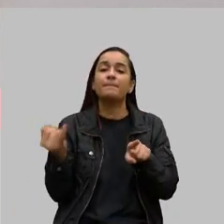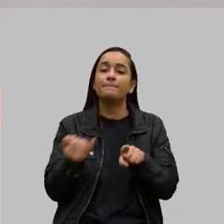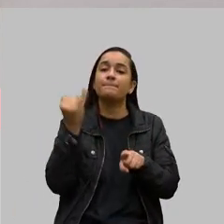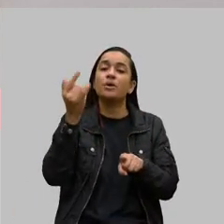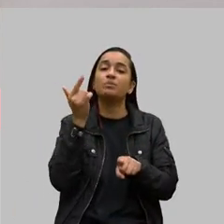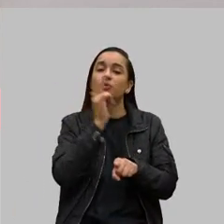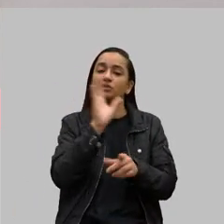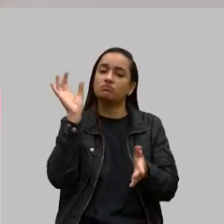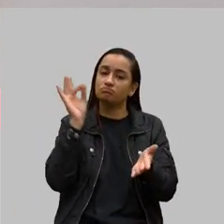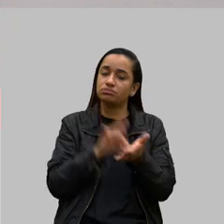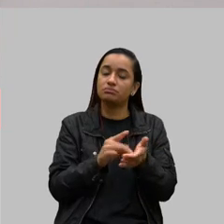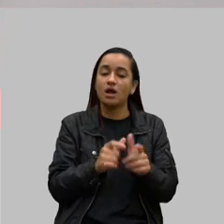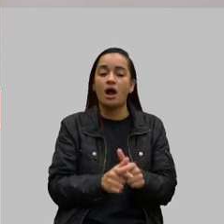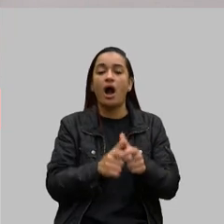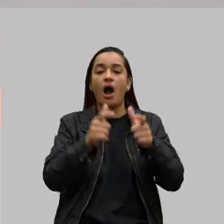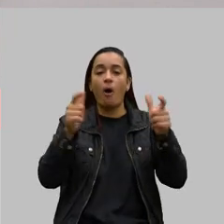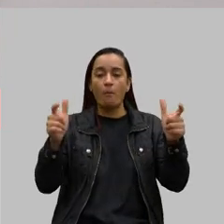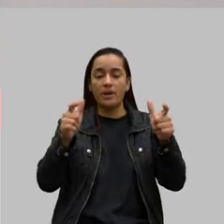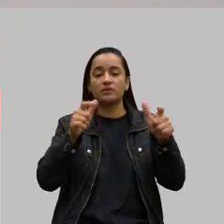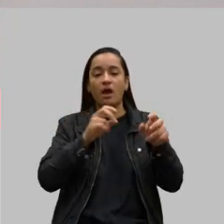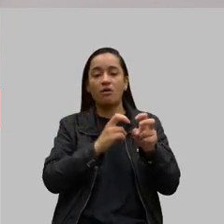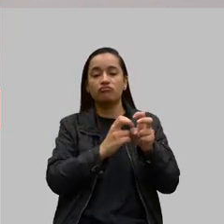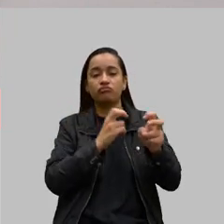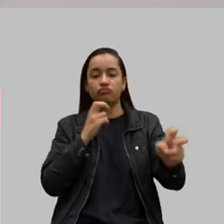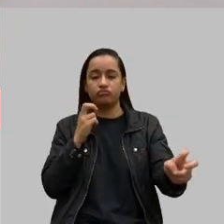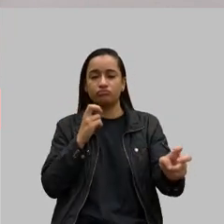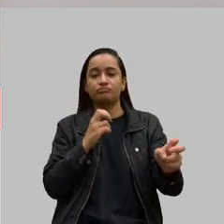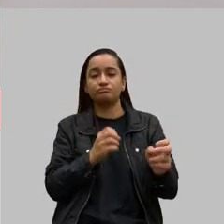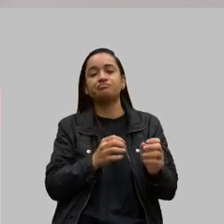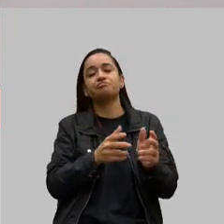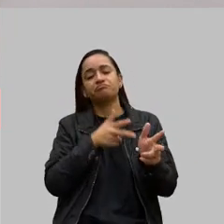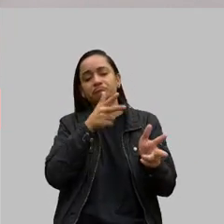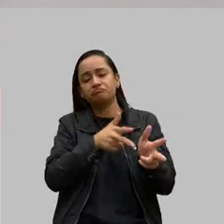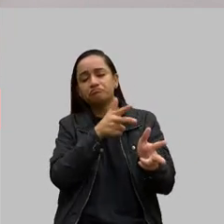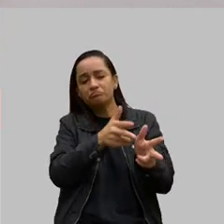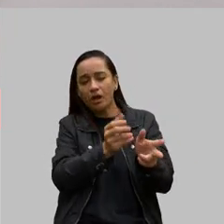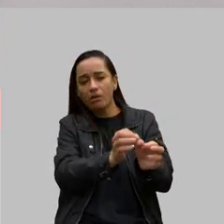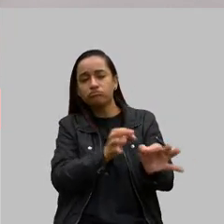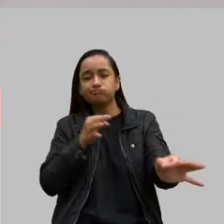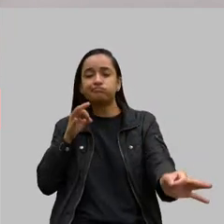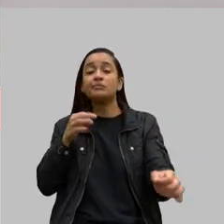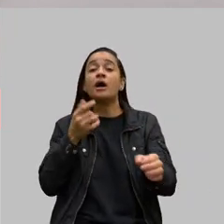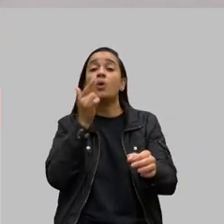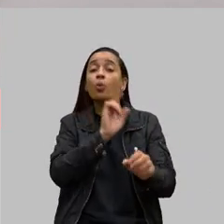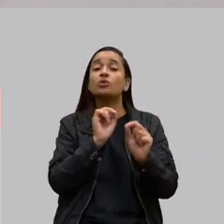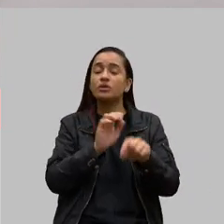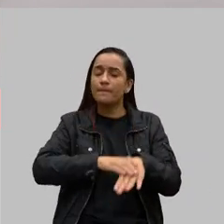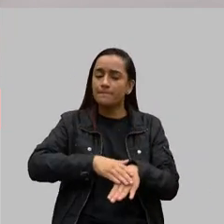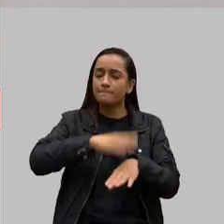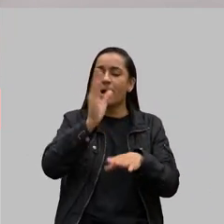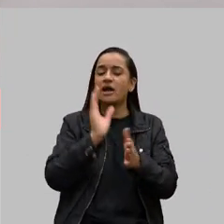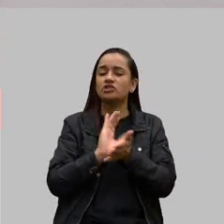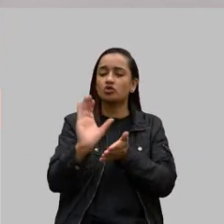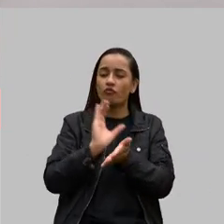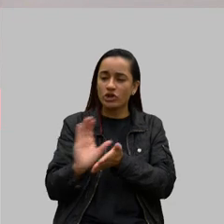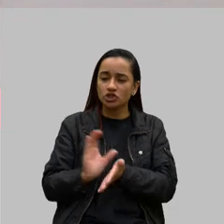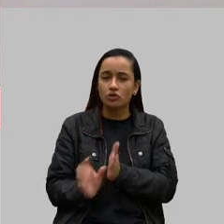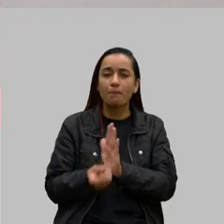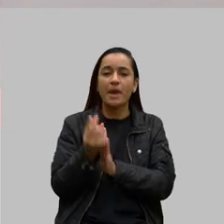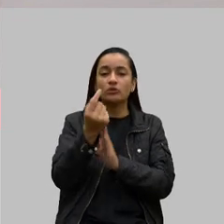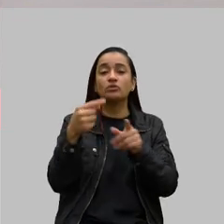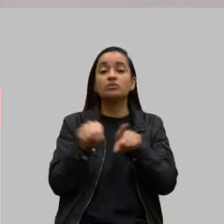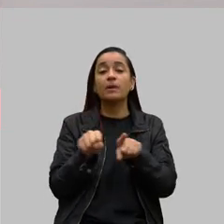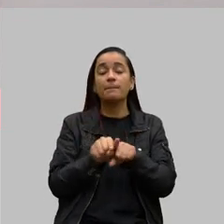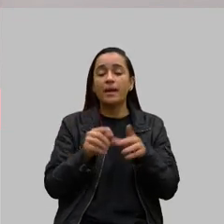aumentemos a nossa malha Ferroviária para que realmente a gente tenha mais condições de investimento e melhorar realmente a escoação de